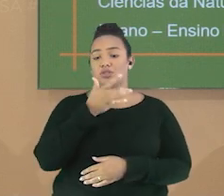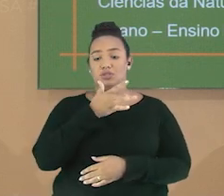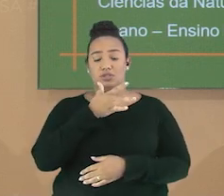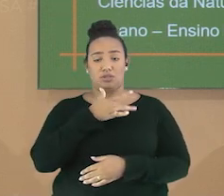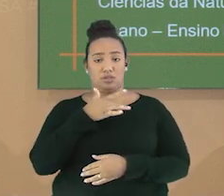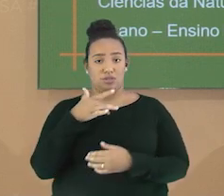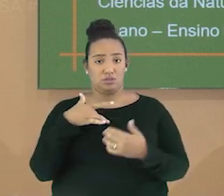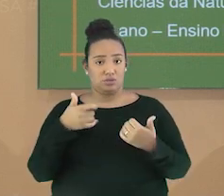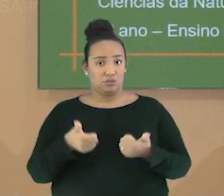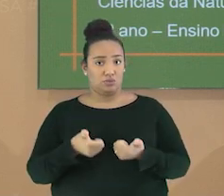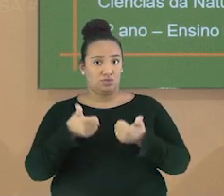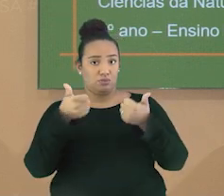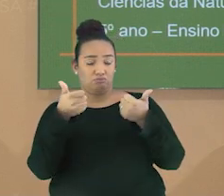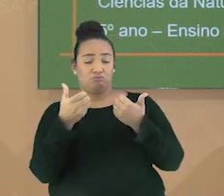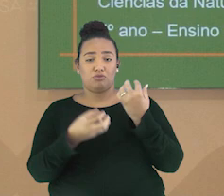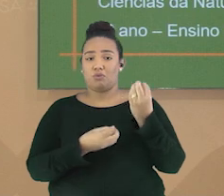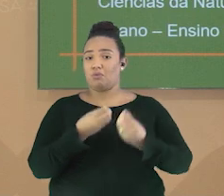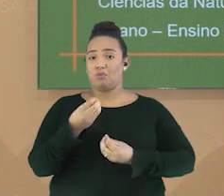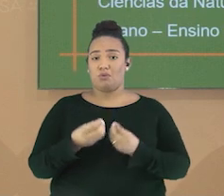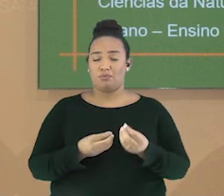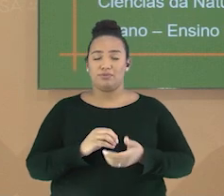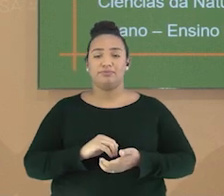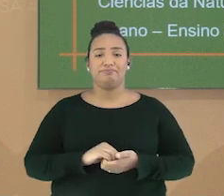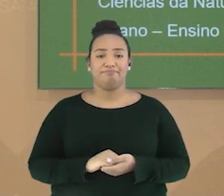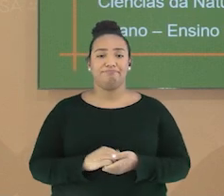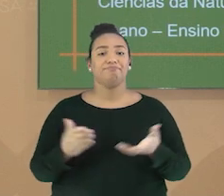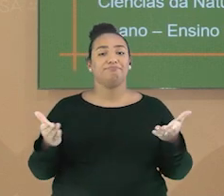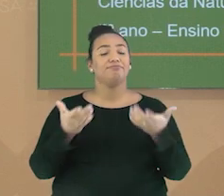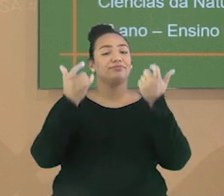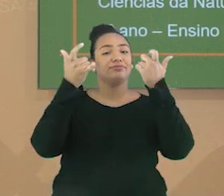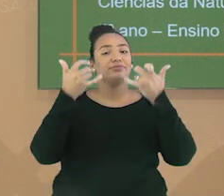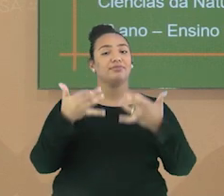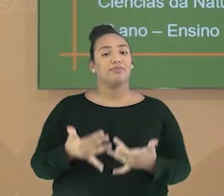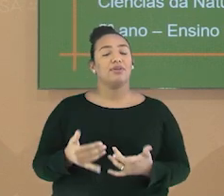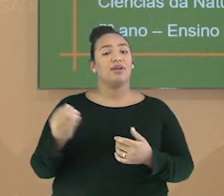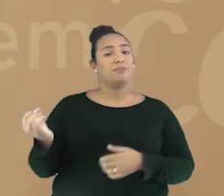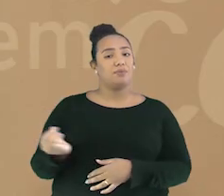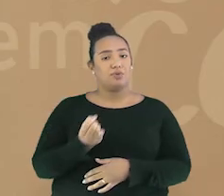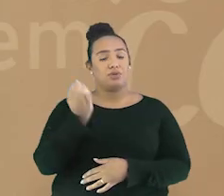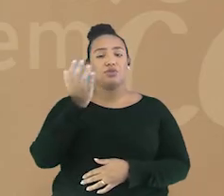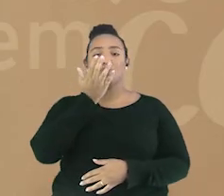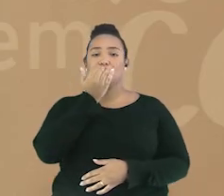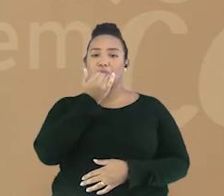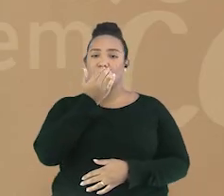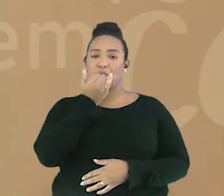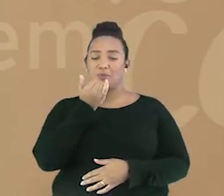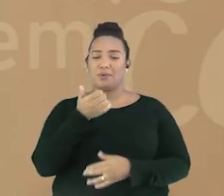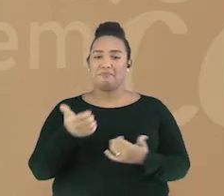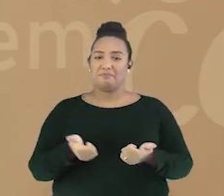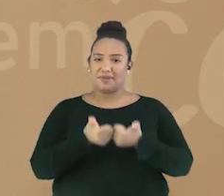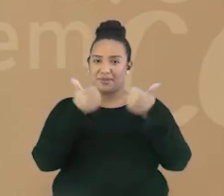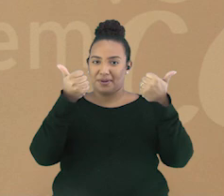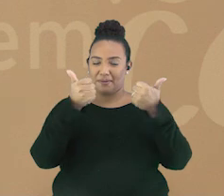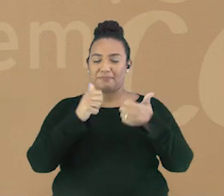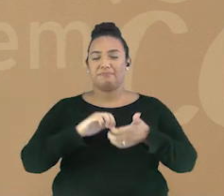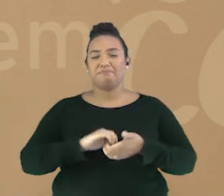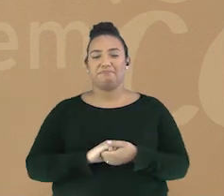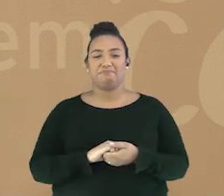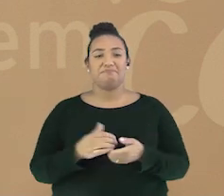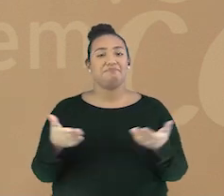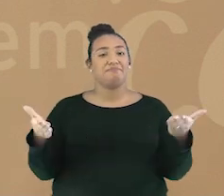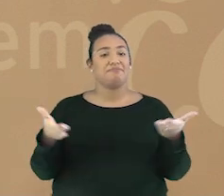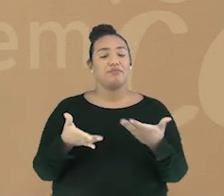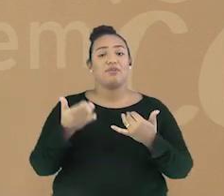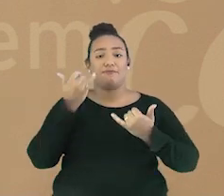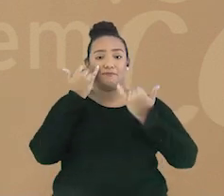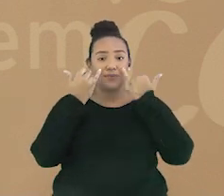Ou seja, vamos falar sobre a importância de se alimentar bem. Agora, algumas informações